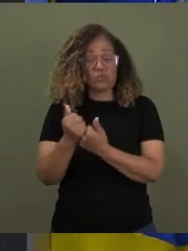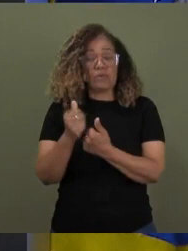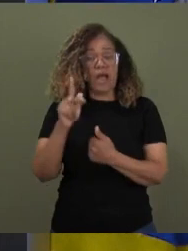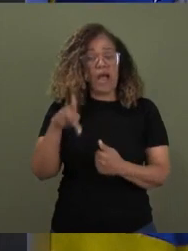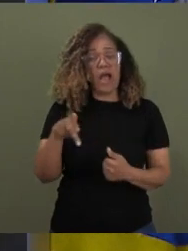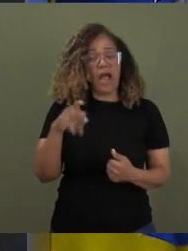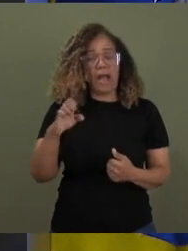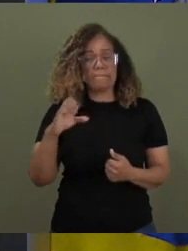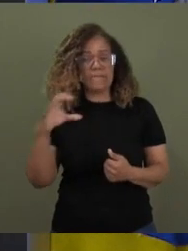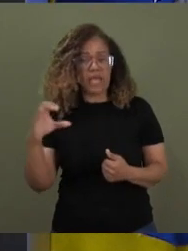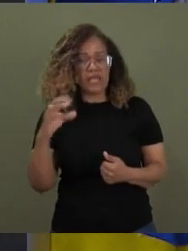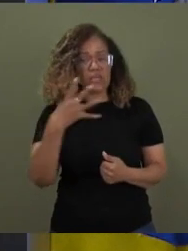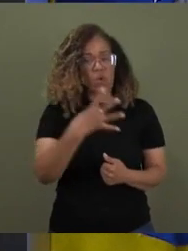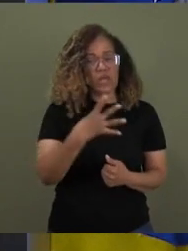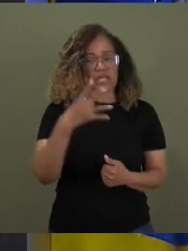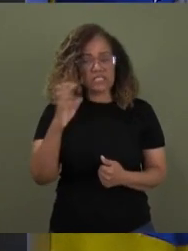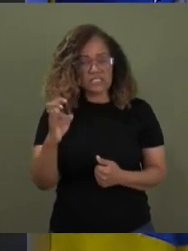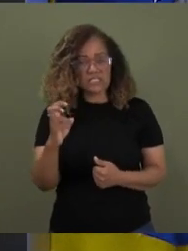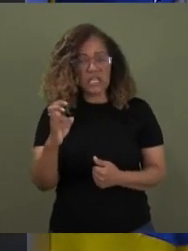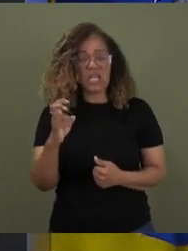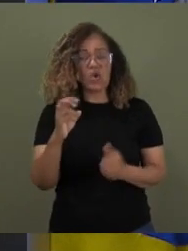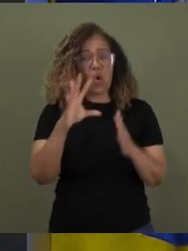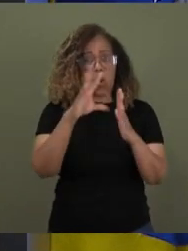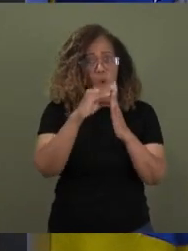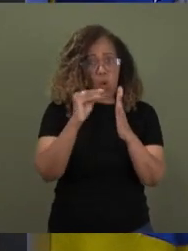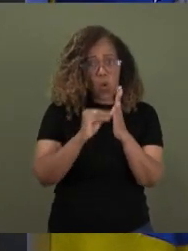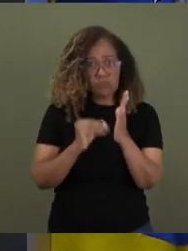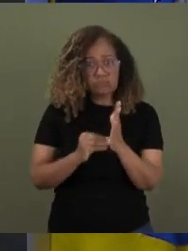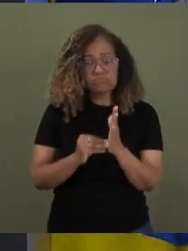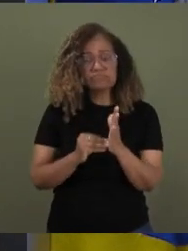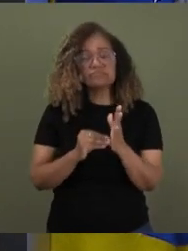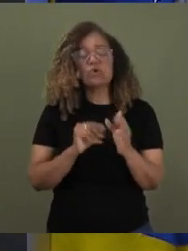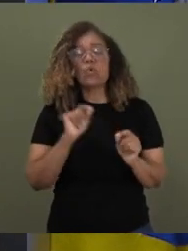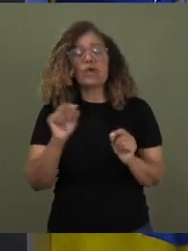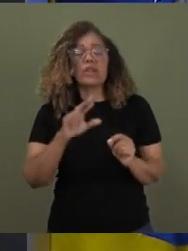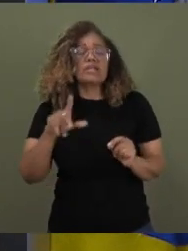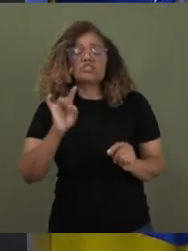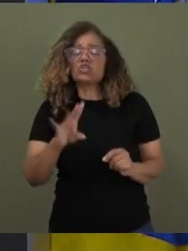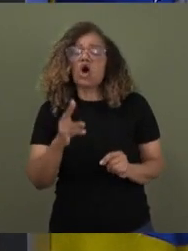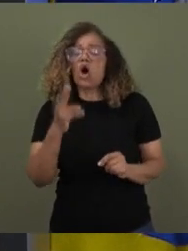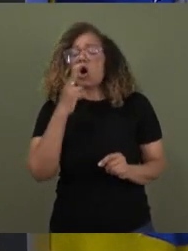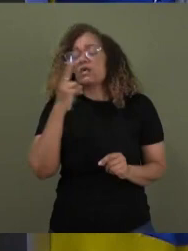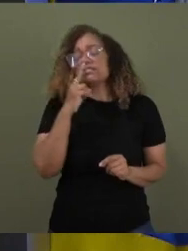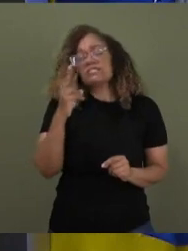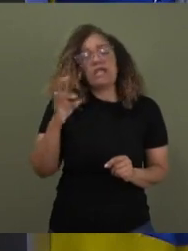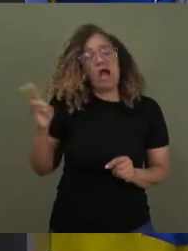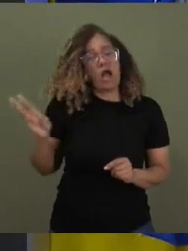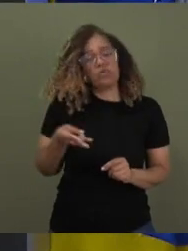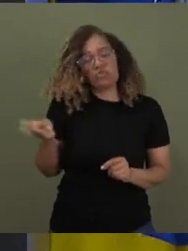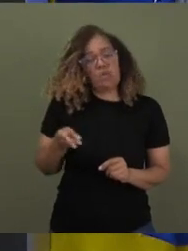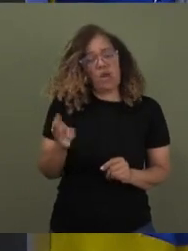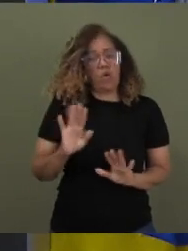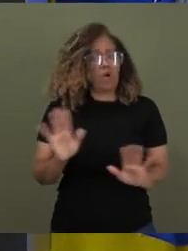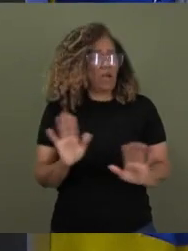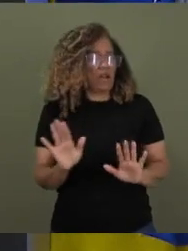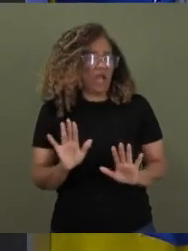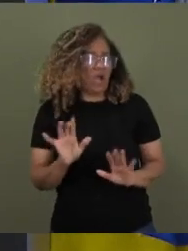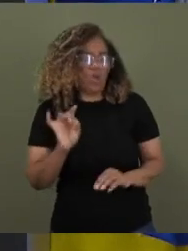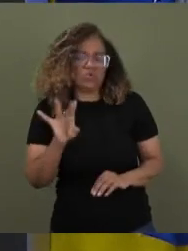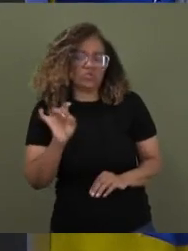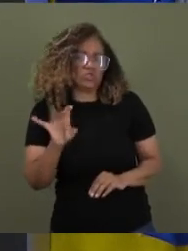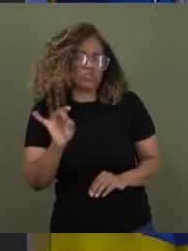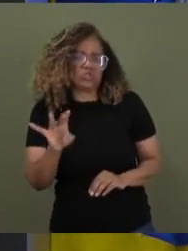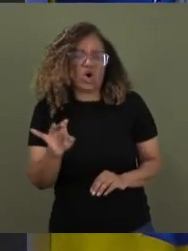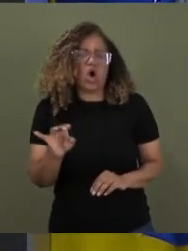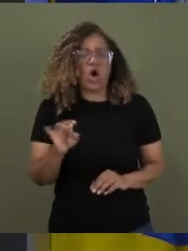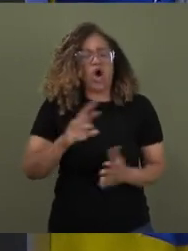esse contexto de que nós estamos falando não só do cigarrinho de maconha, e muito menos de